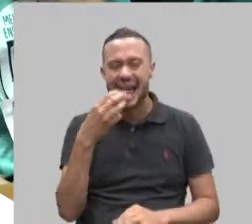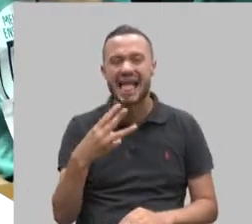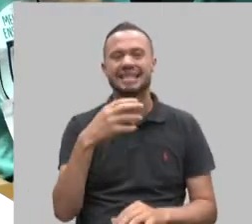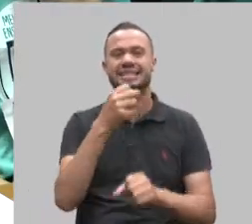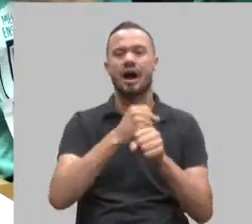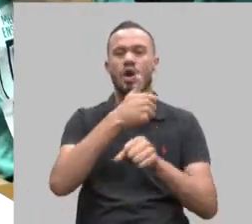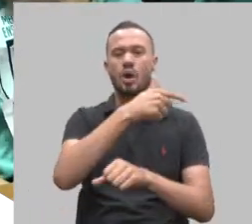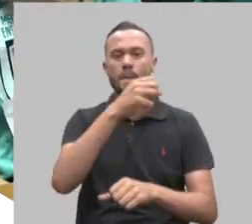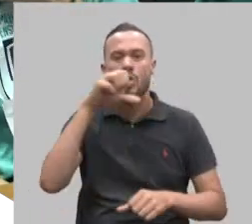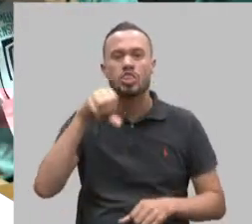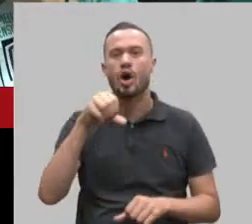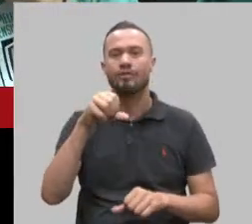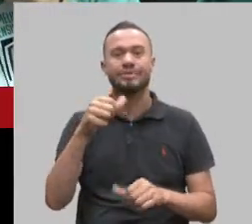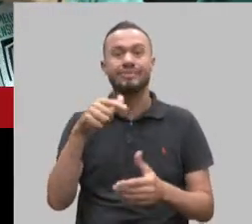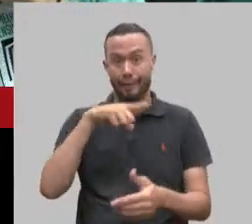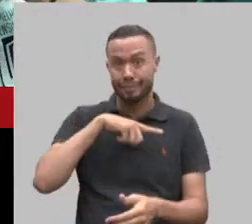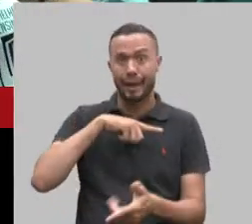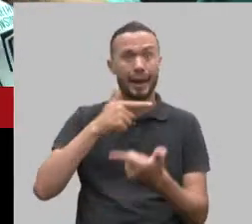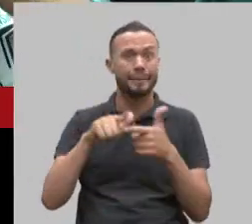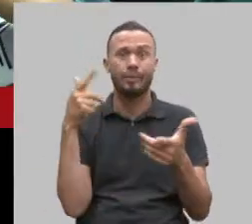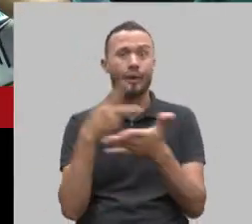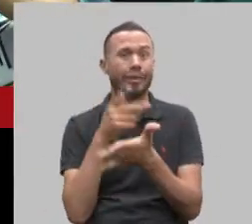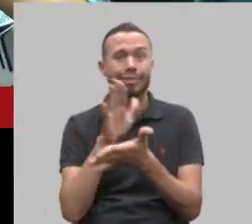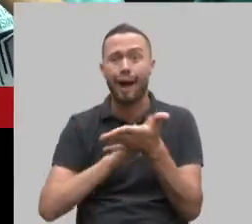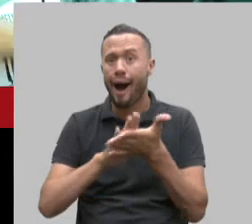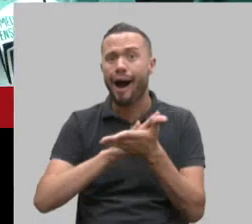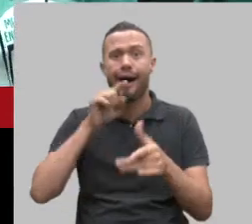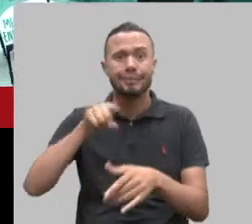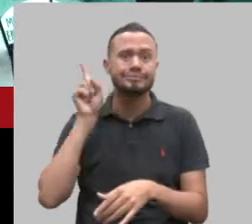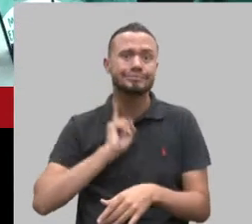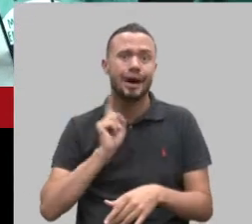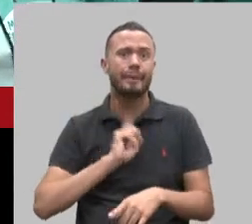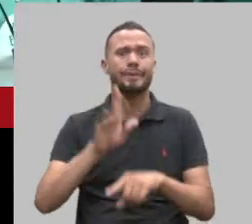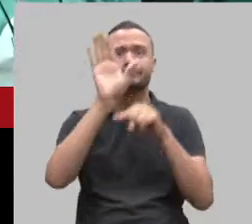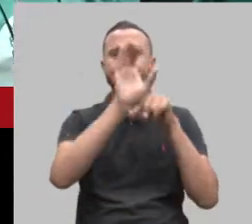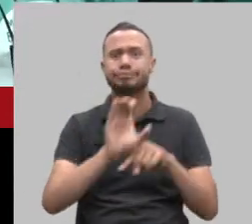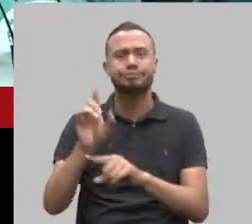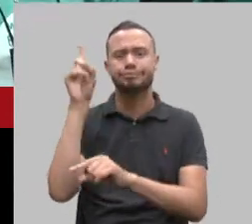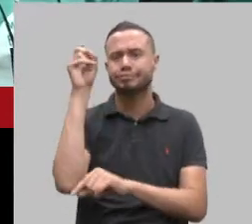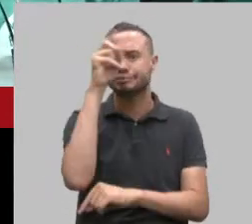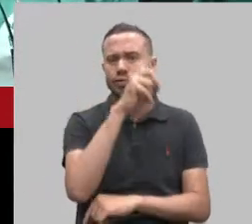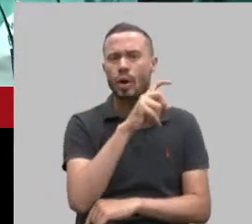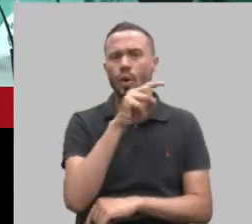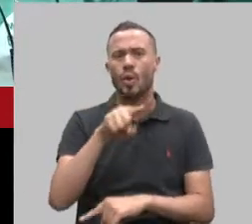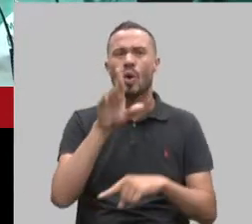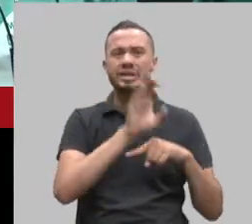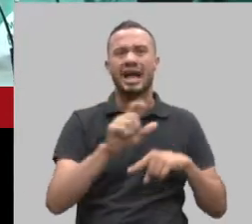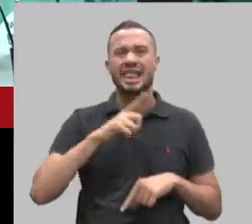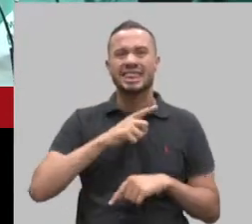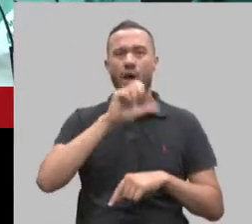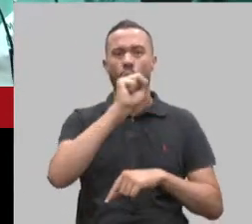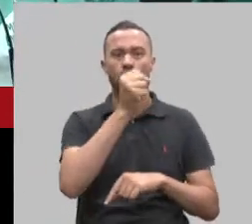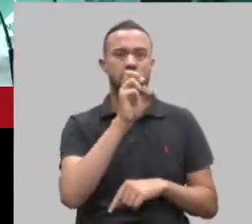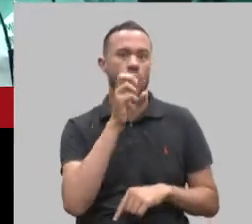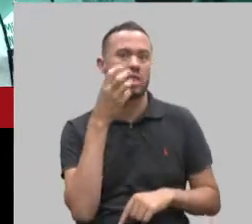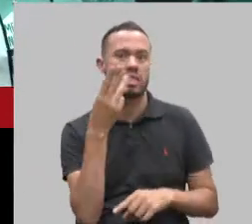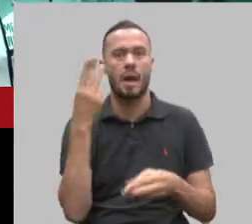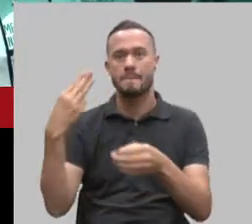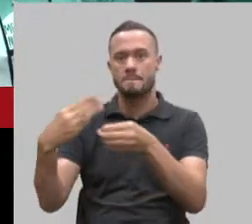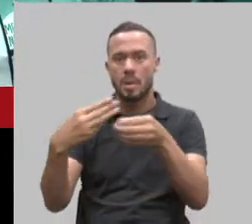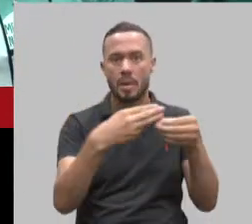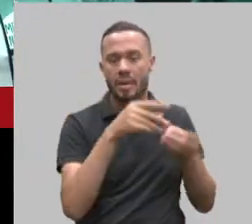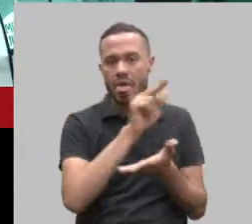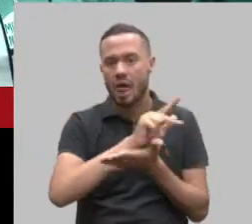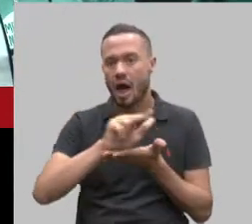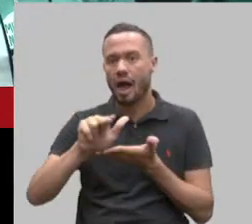funcional nós o estado de Minas quer segregar municípios pequenos o nosso estado tem 853 municípios esses municípios quantos